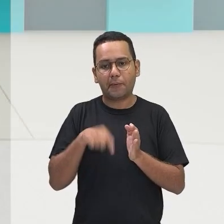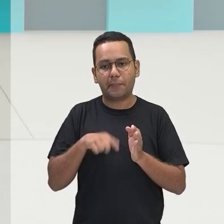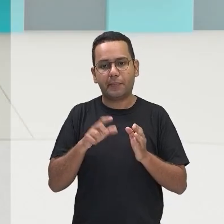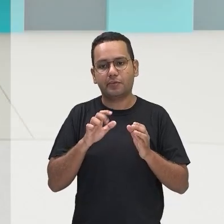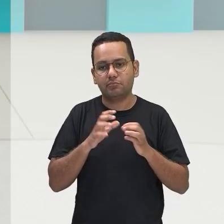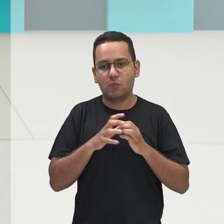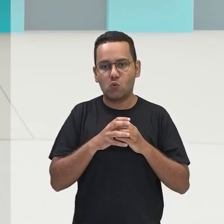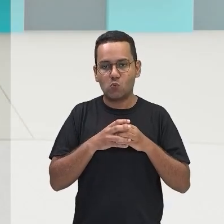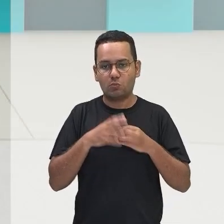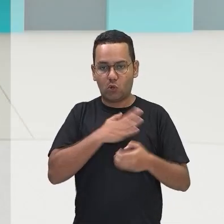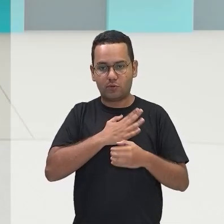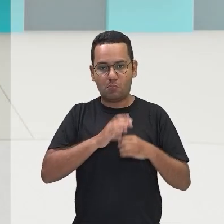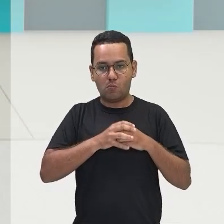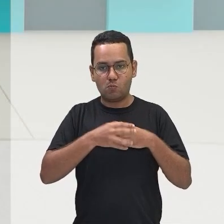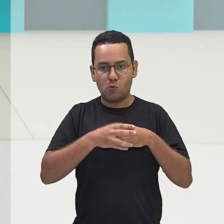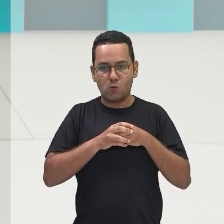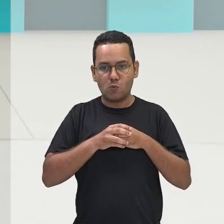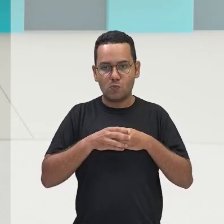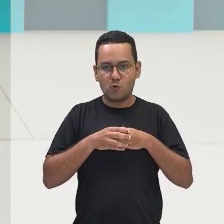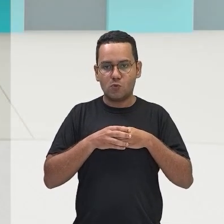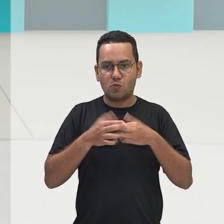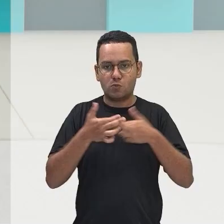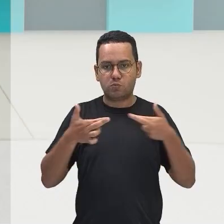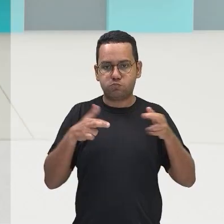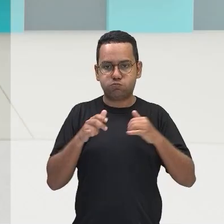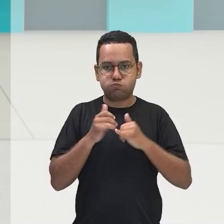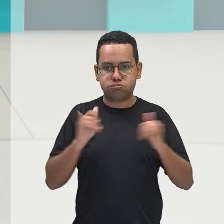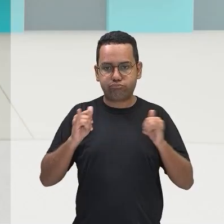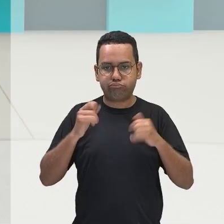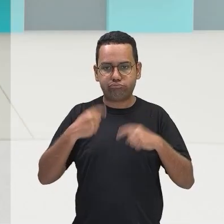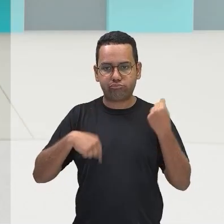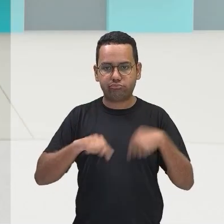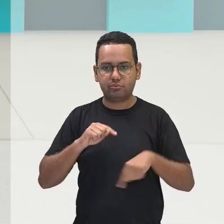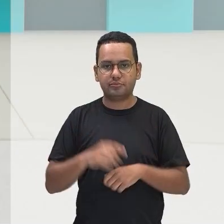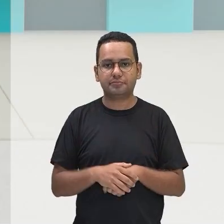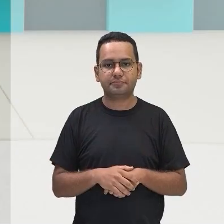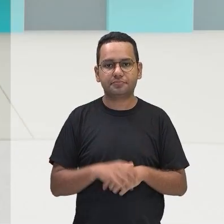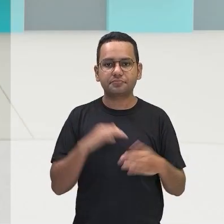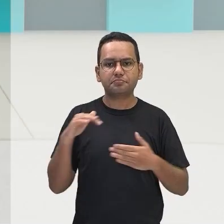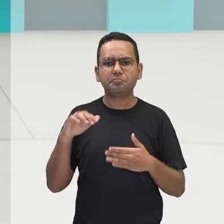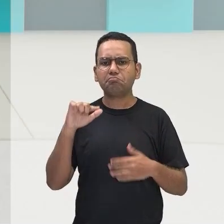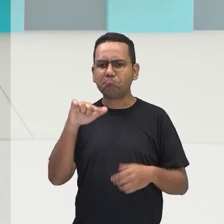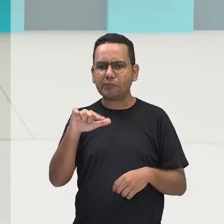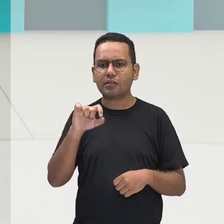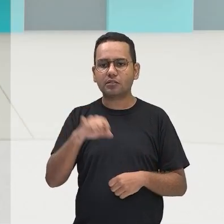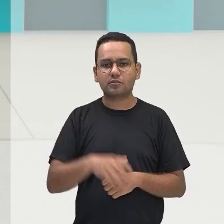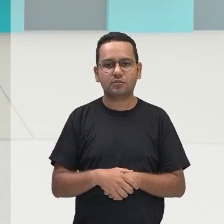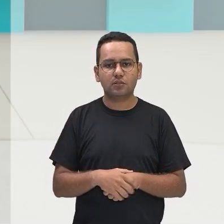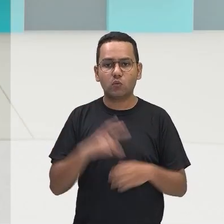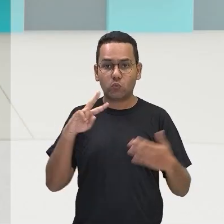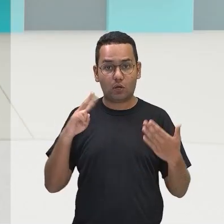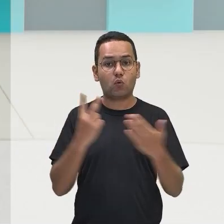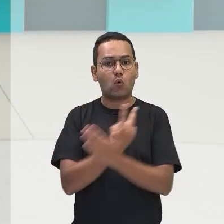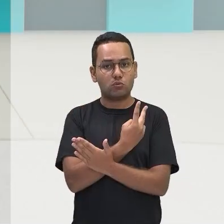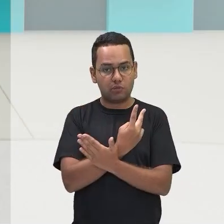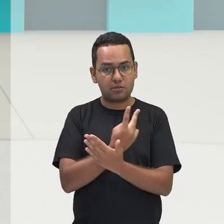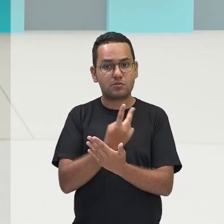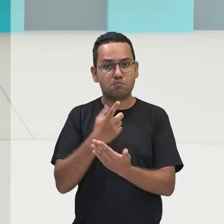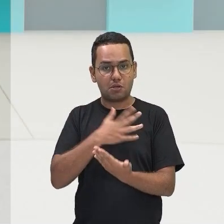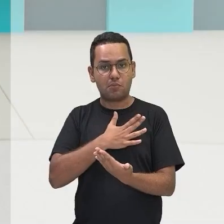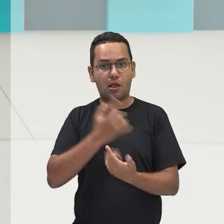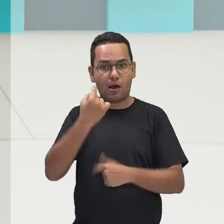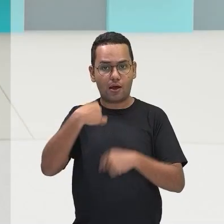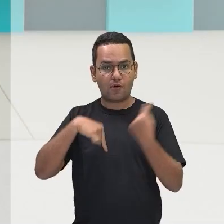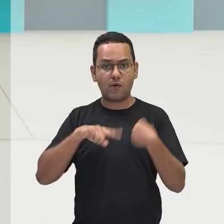bom, gente? Prosseguindo, nós vamos ver ainda aí, ó, que as causas, né, cardiovasculares ocupam o primeiro lugar